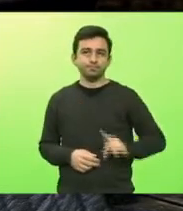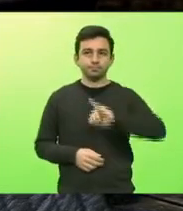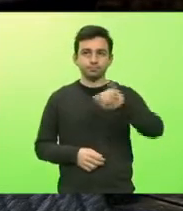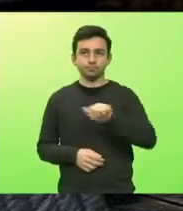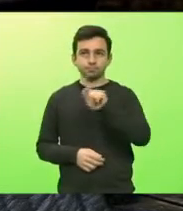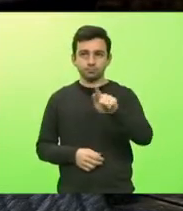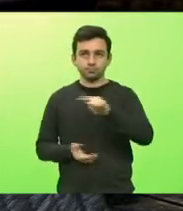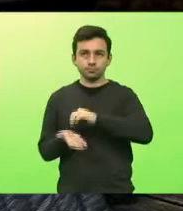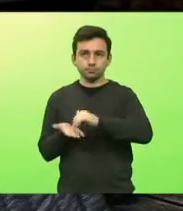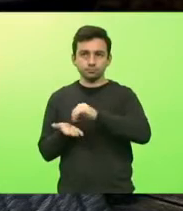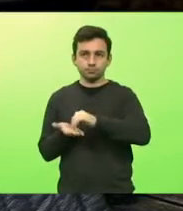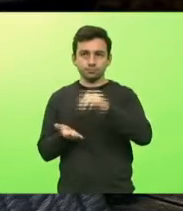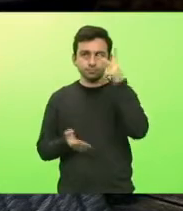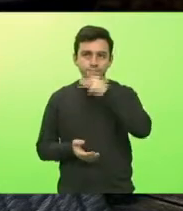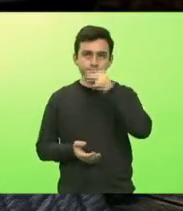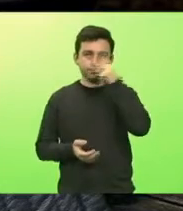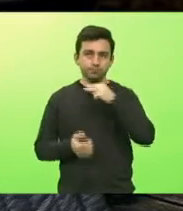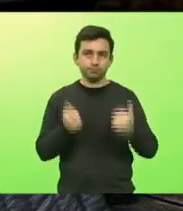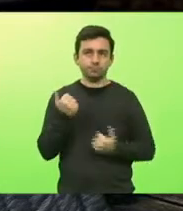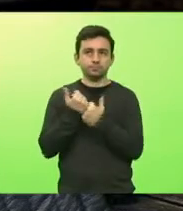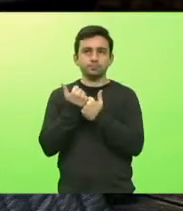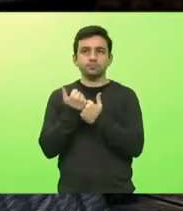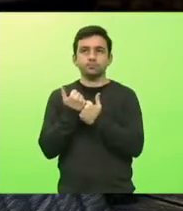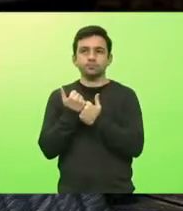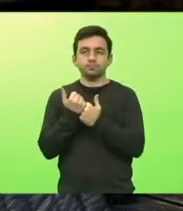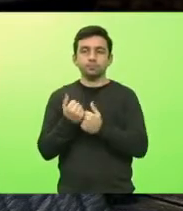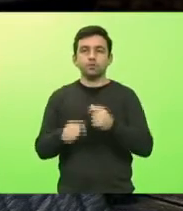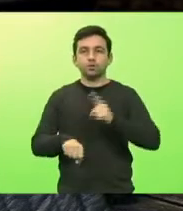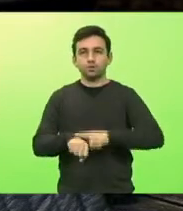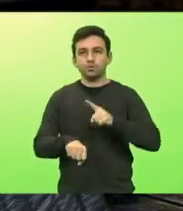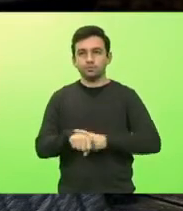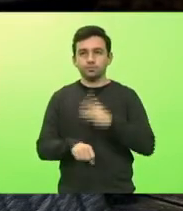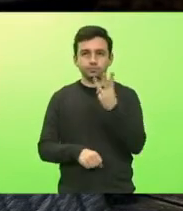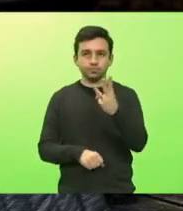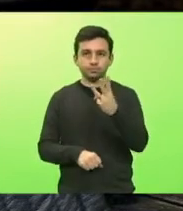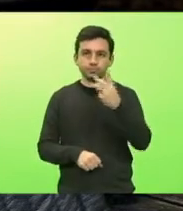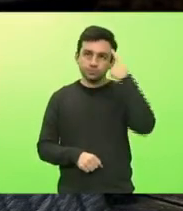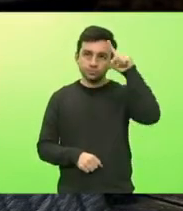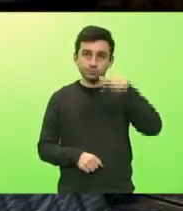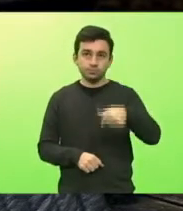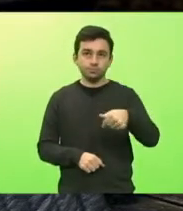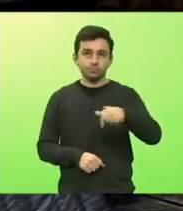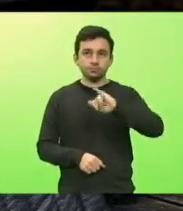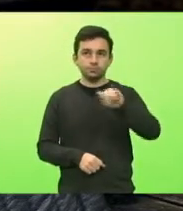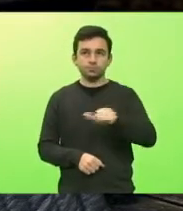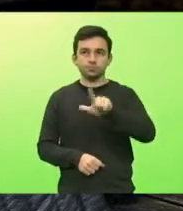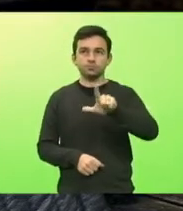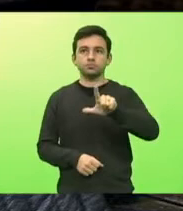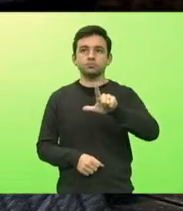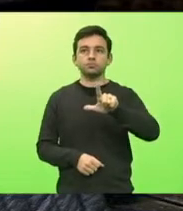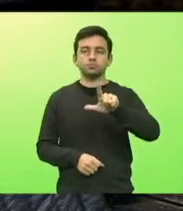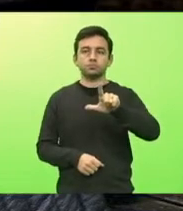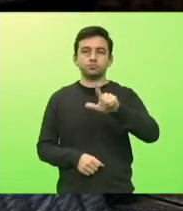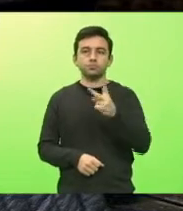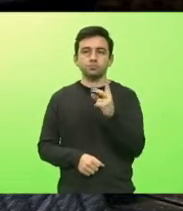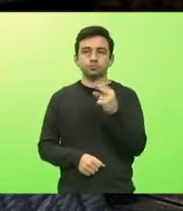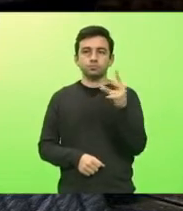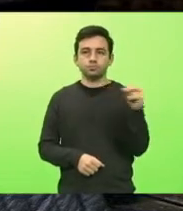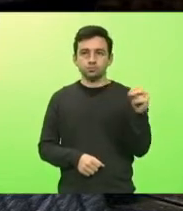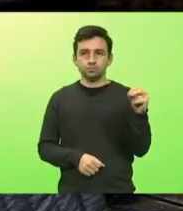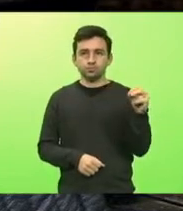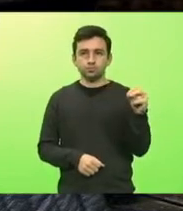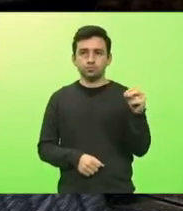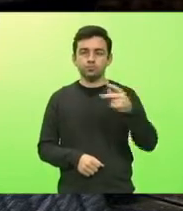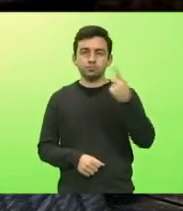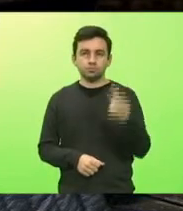secretaria, deputado Kennedy Nunes Adoc. Às 15 horas do dia 7 do mês de julho de 2020, nessa